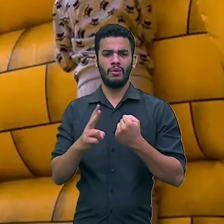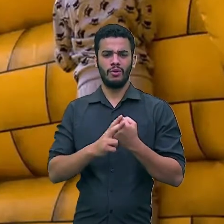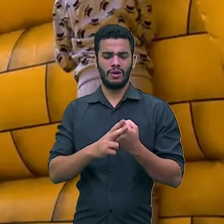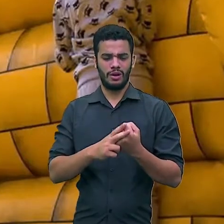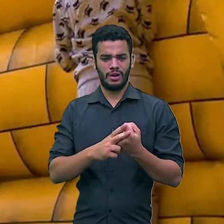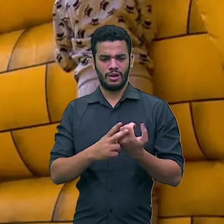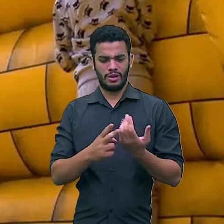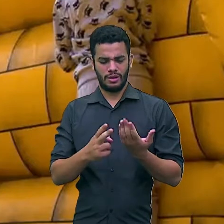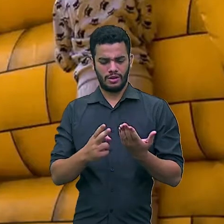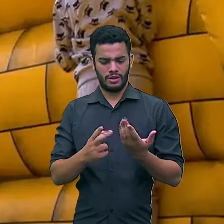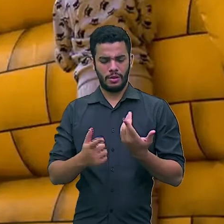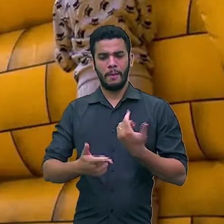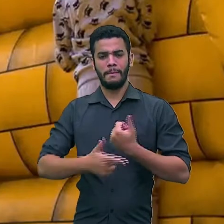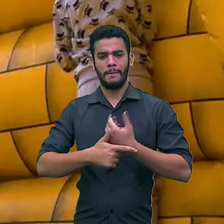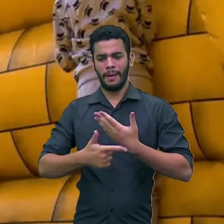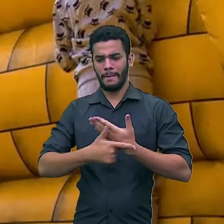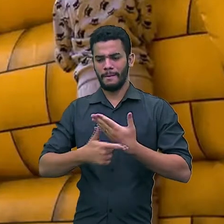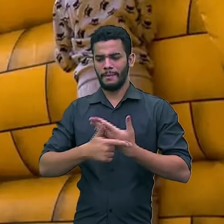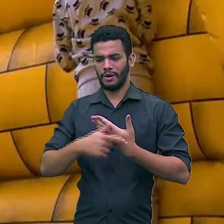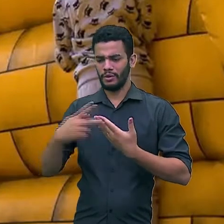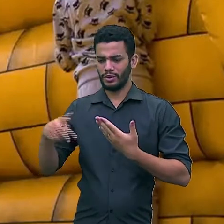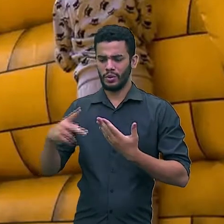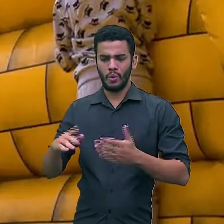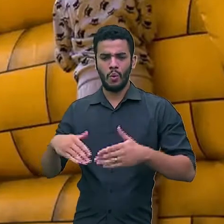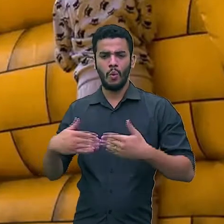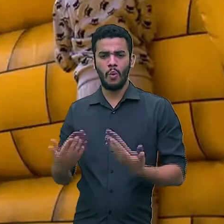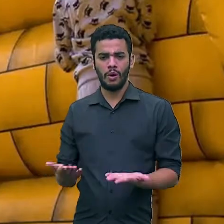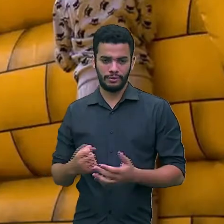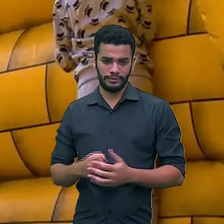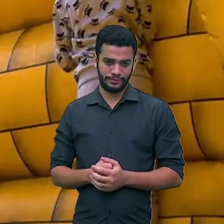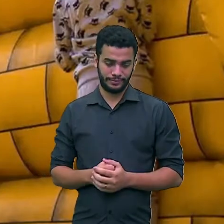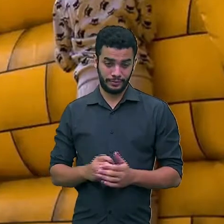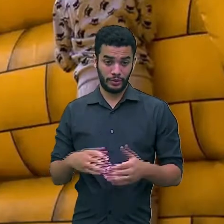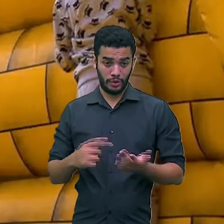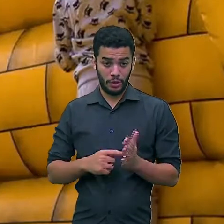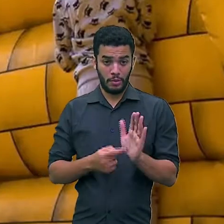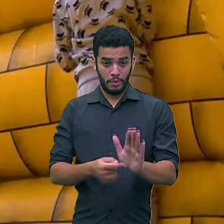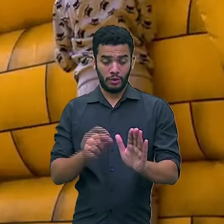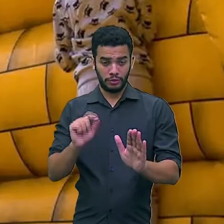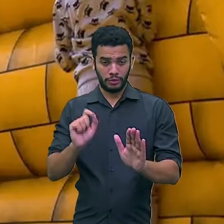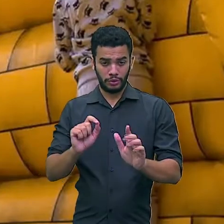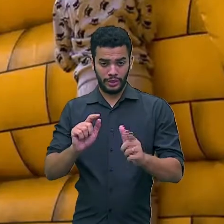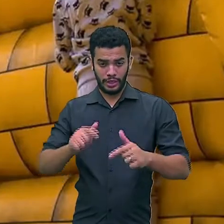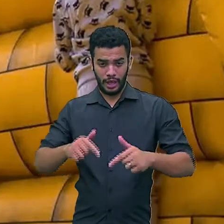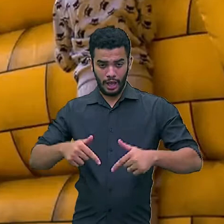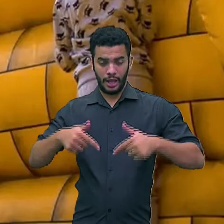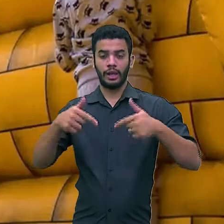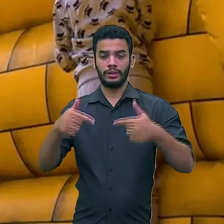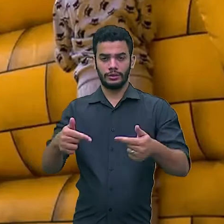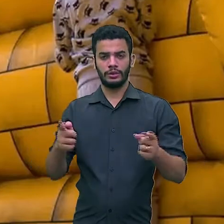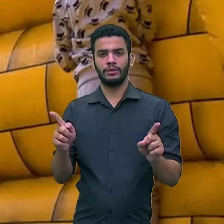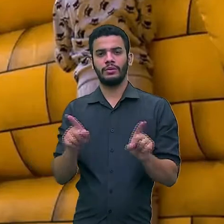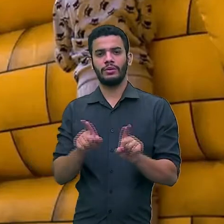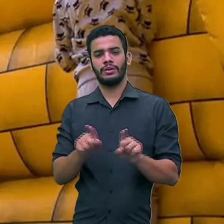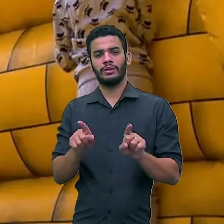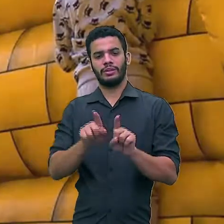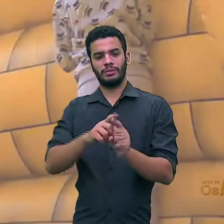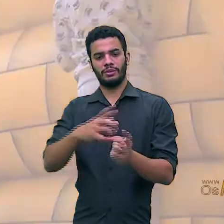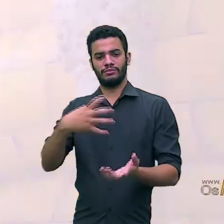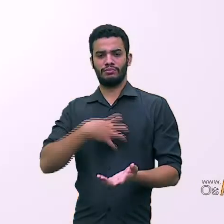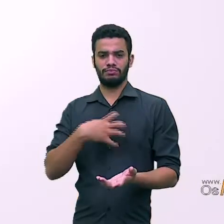expressar ação, estado ou fenômeno da natureza. Vamos a um exemplo. Quando eu digo,